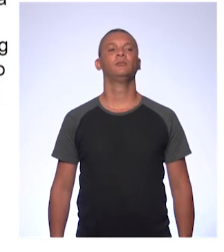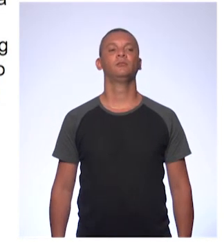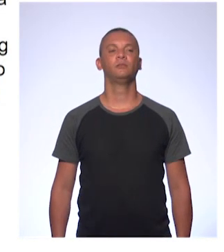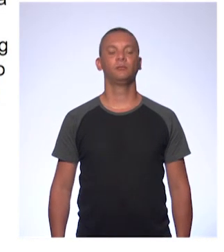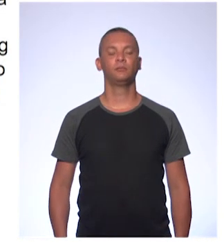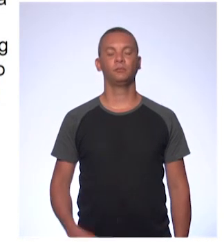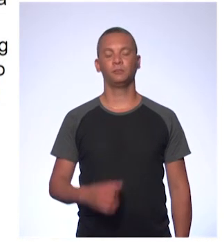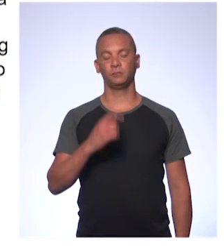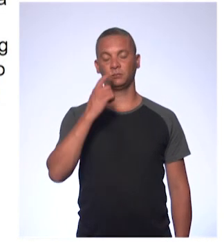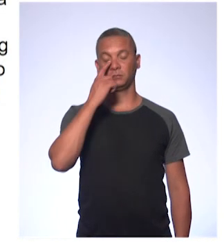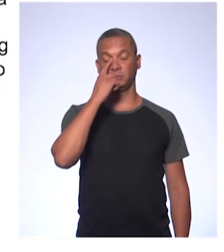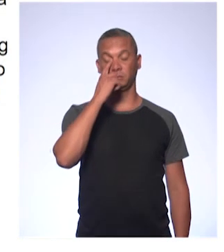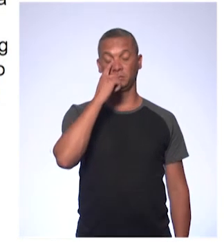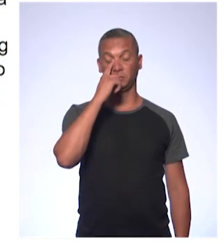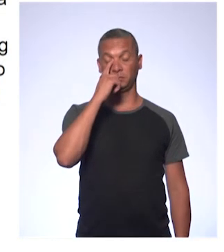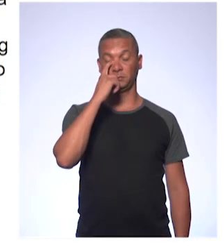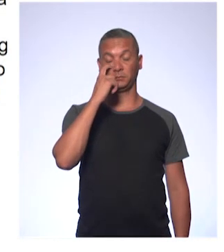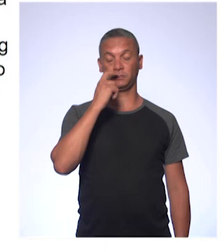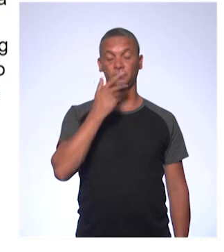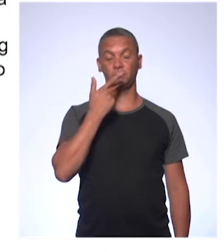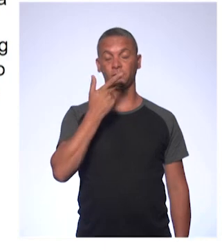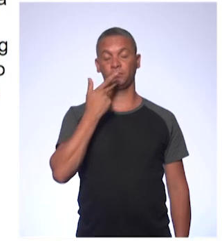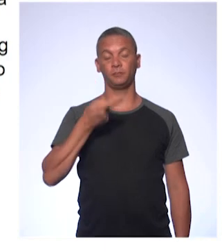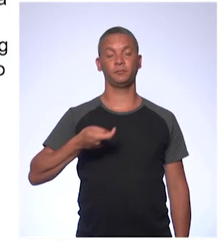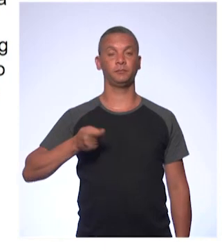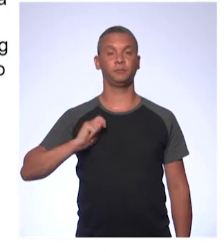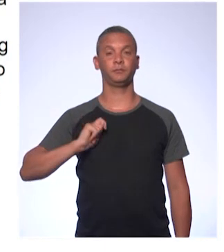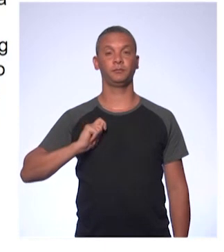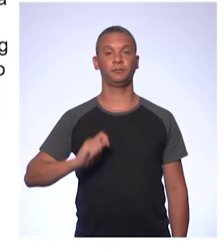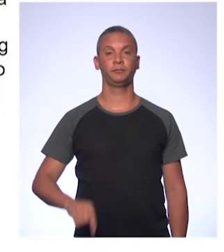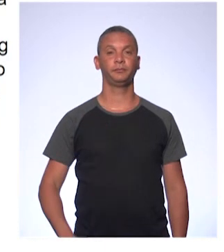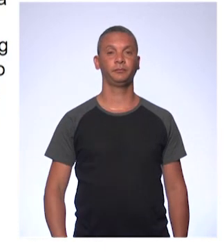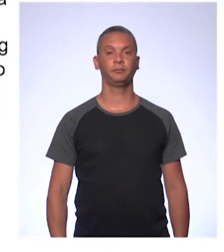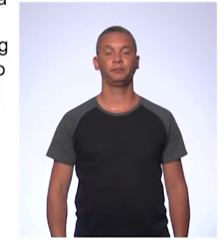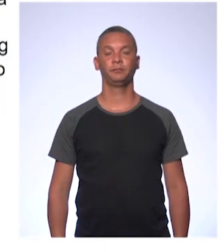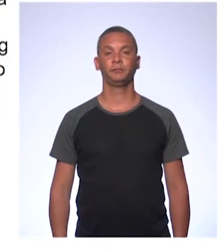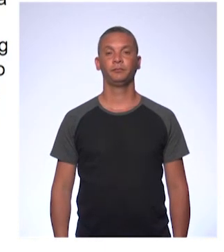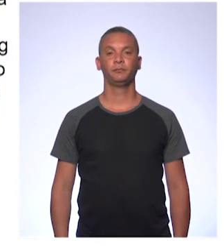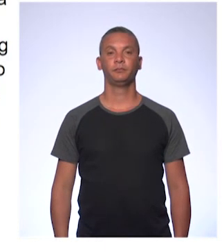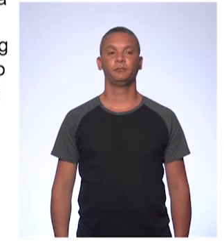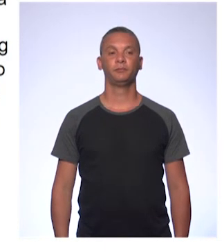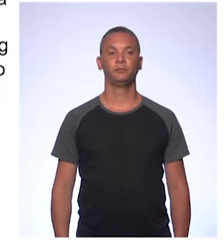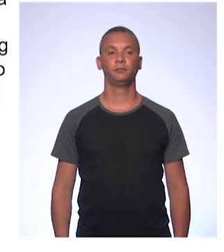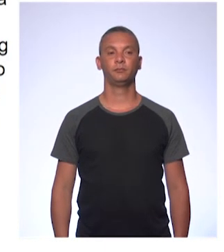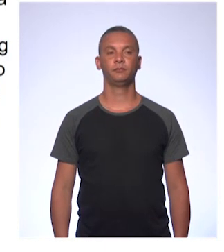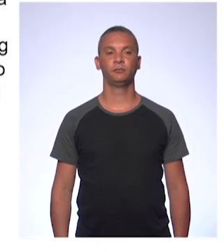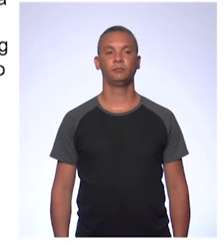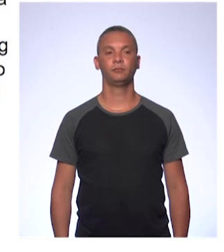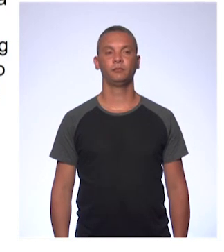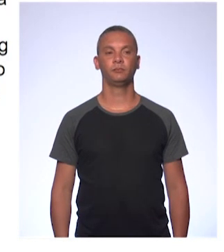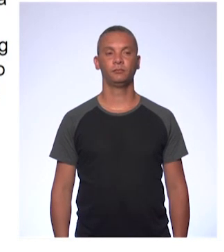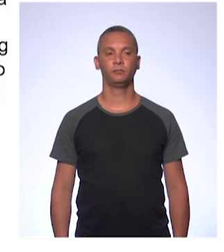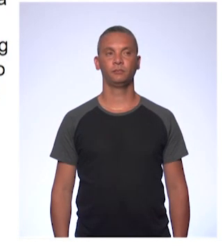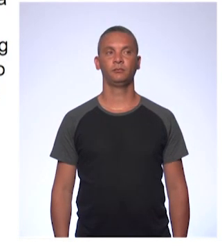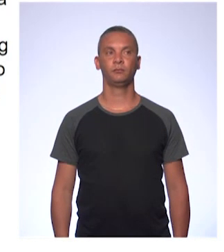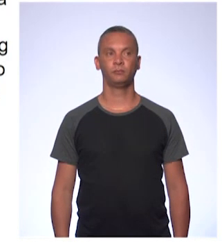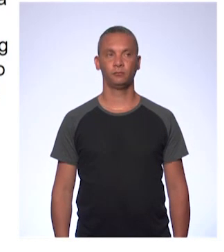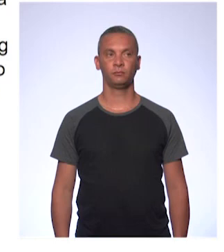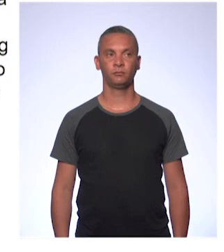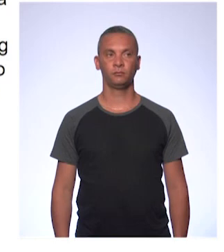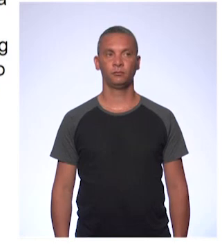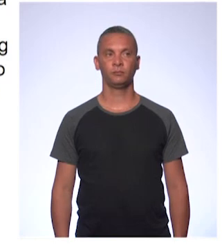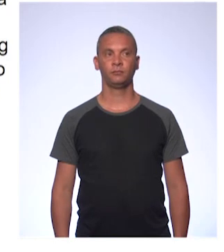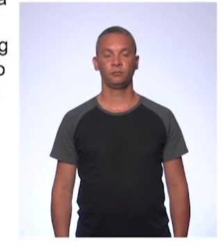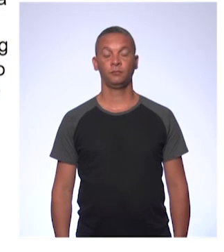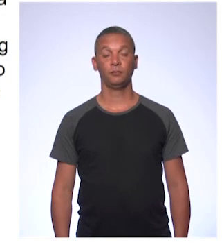fórmula econômica, ecológica, segura e limpia. Olha só, ecológica